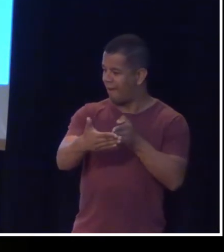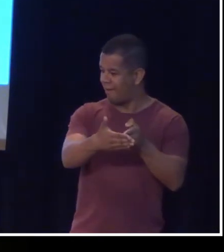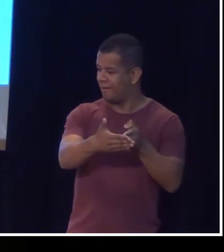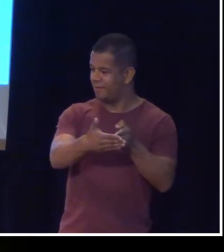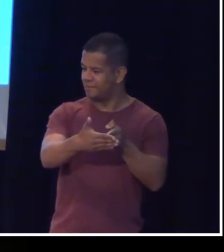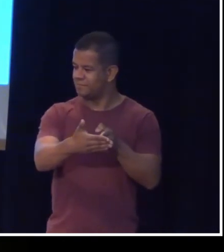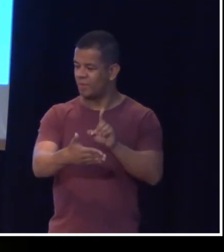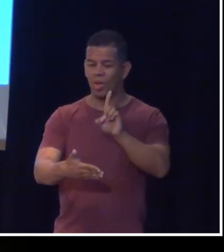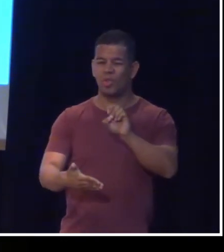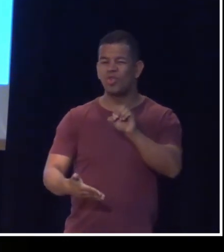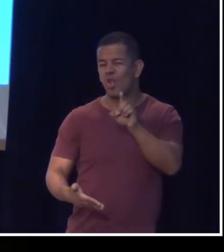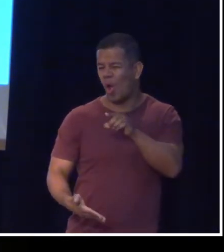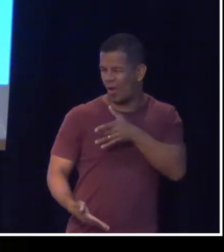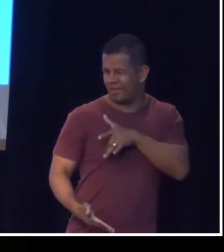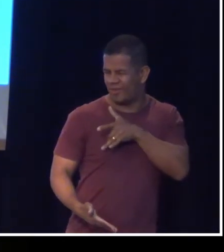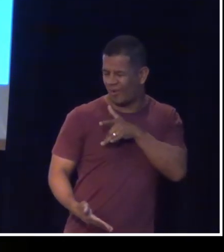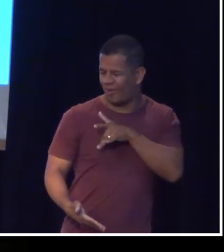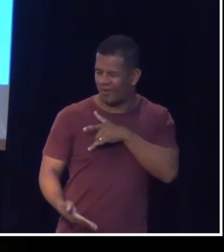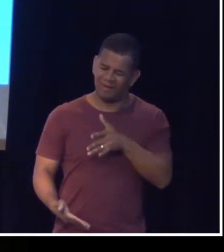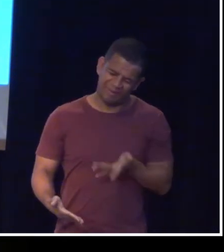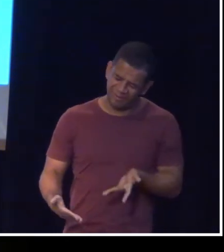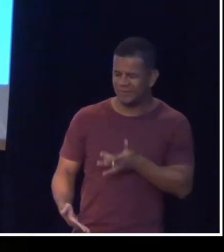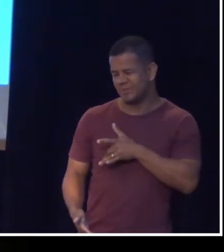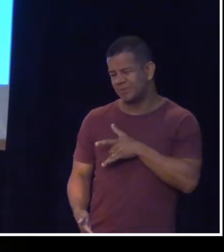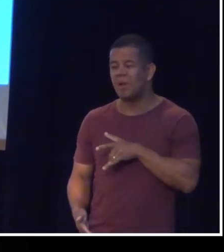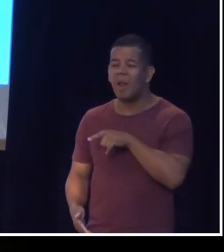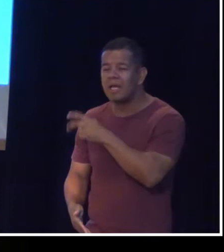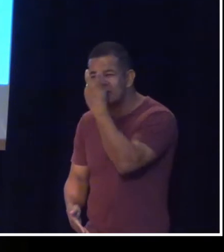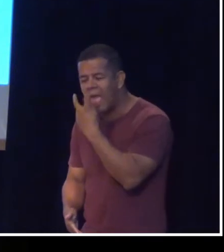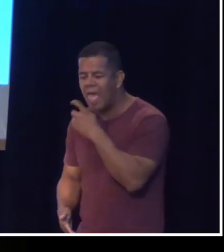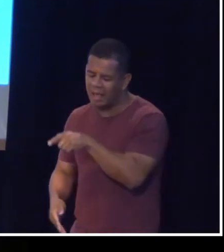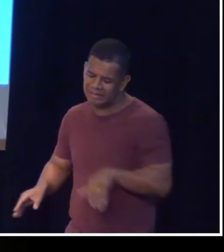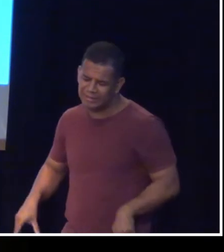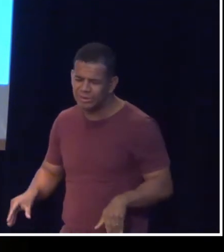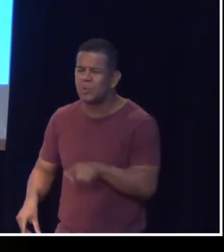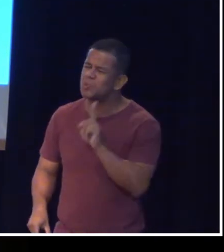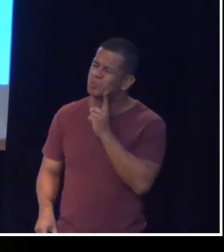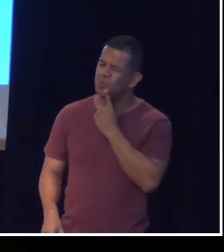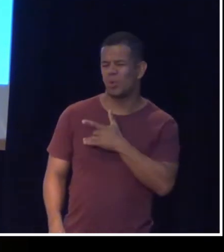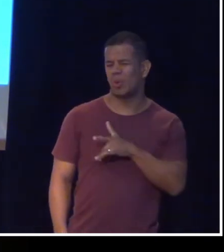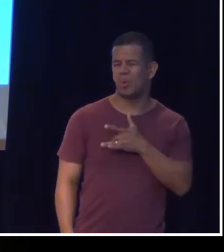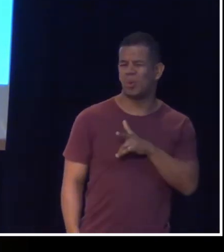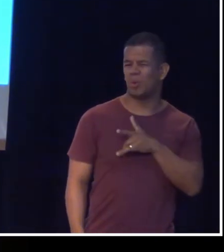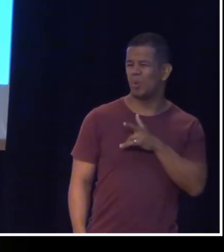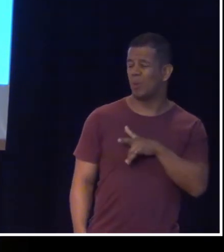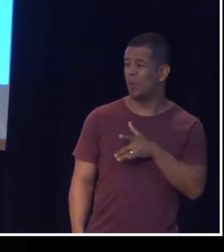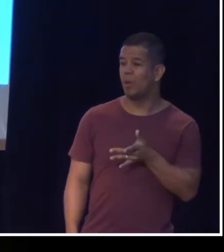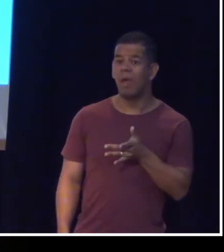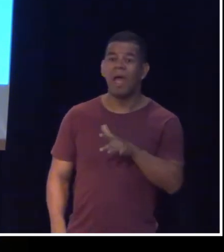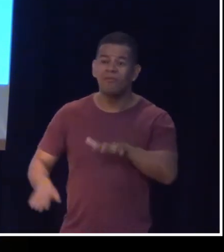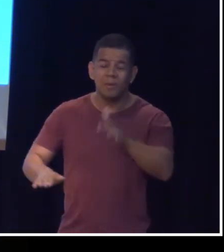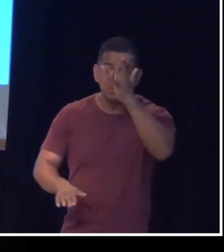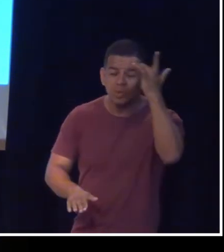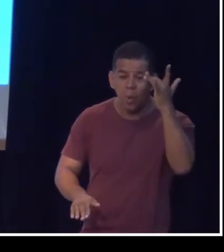sempre acho, né, que o surdo ou cadeirante ou cego é um coitadinho. Quem nunca viu ninguém correndo, atravessando a rua, correndo para poder